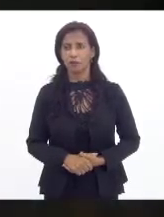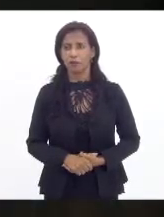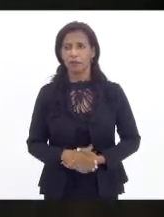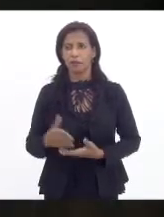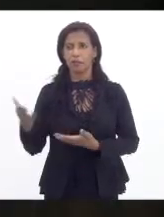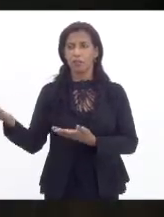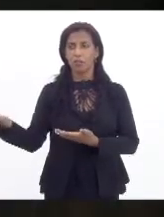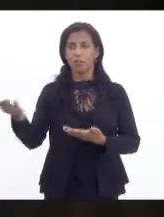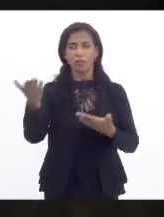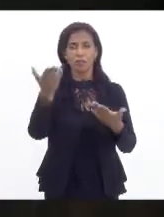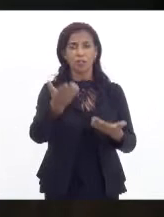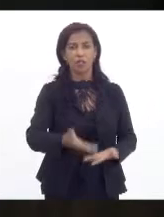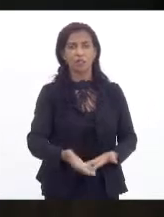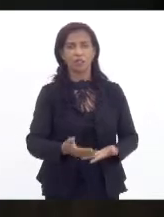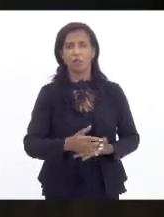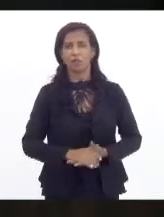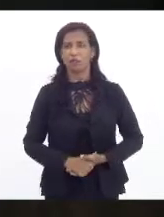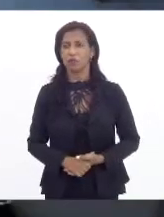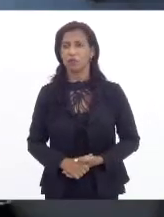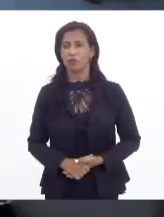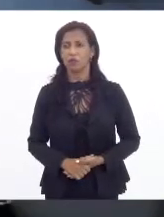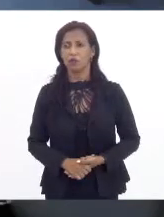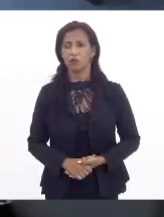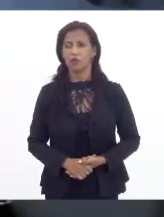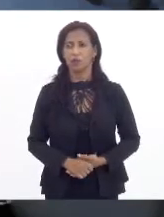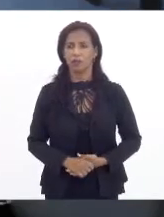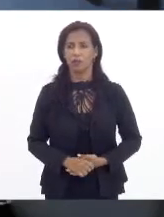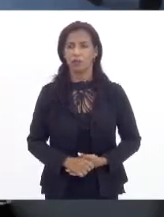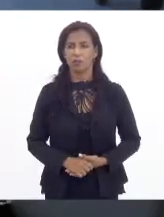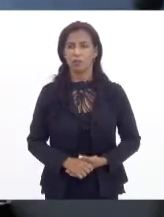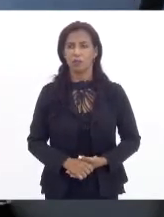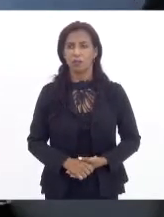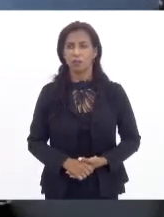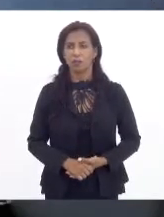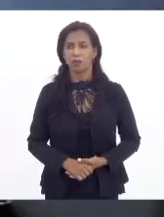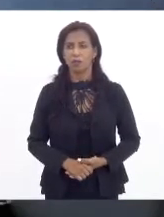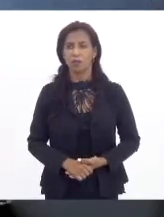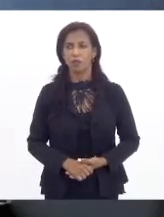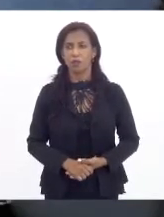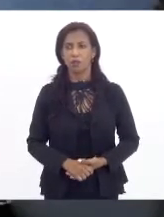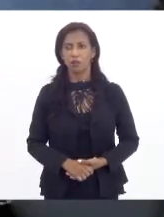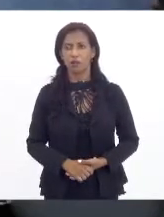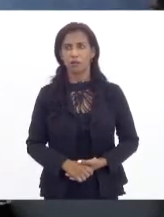Próximo orador inscrito, deputado Valdé Carneiro. Oi.